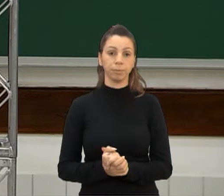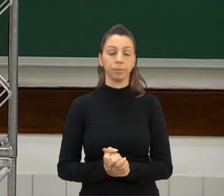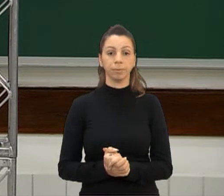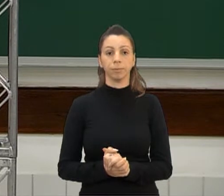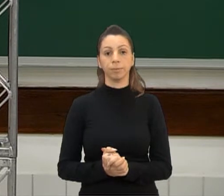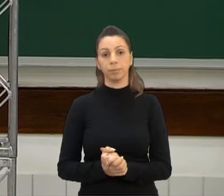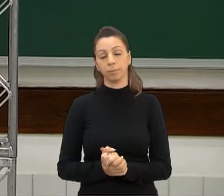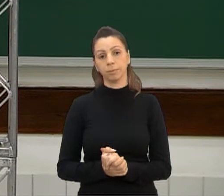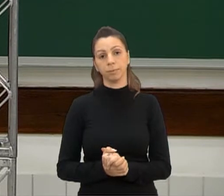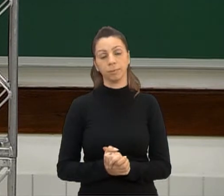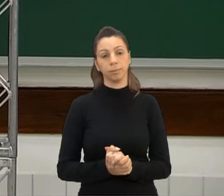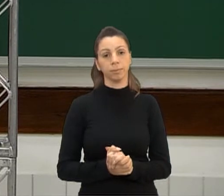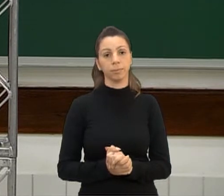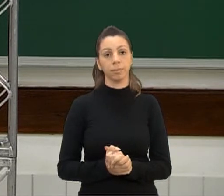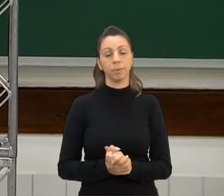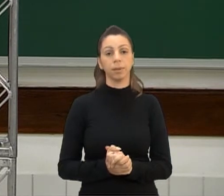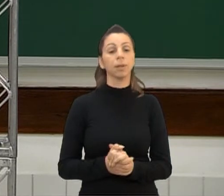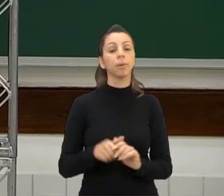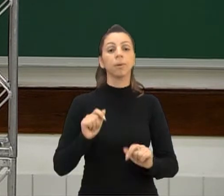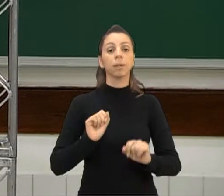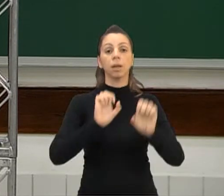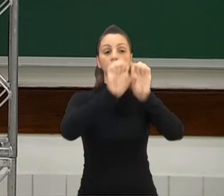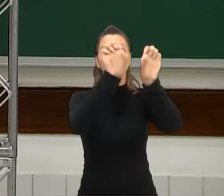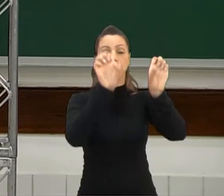das telas, de celulares, de